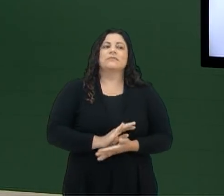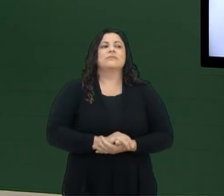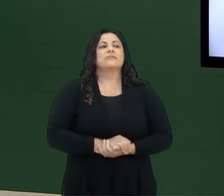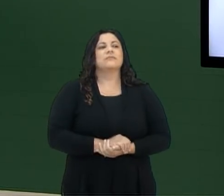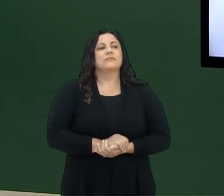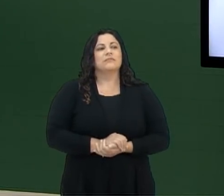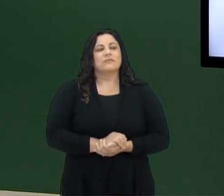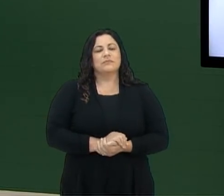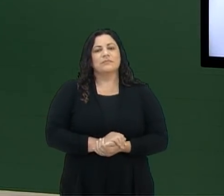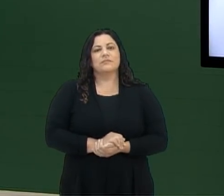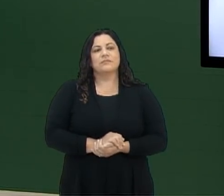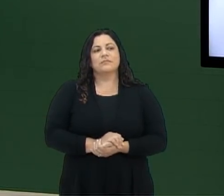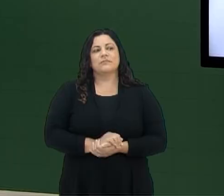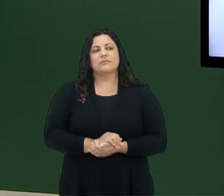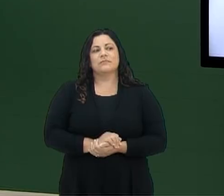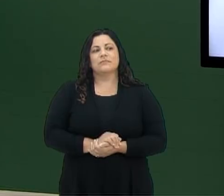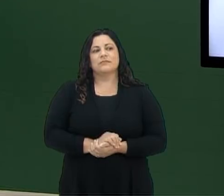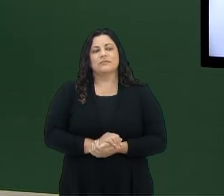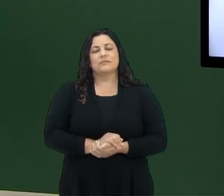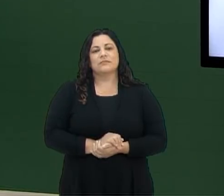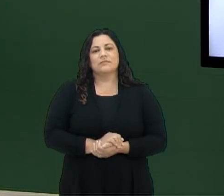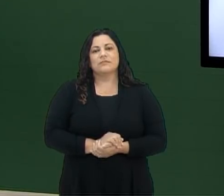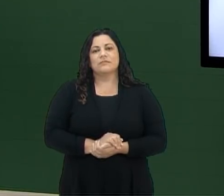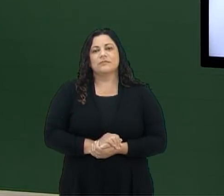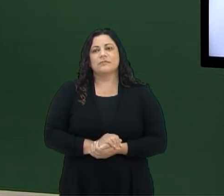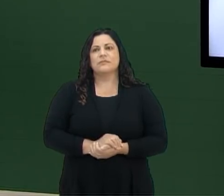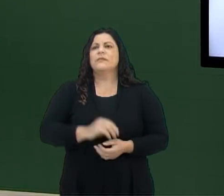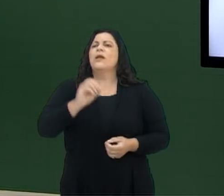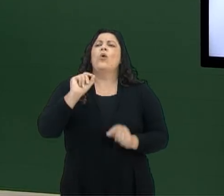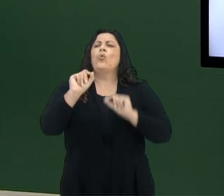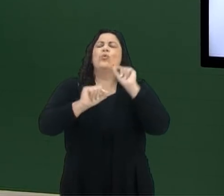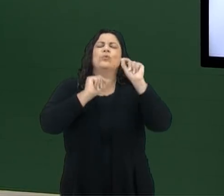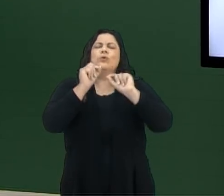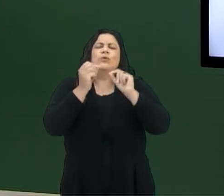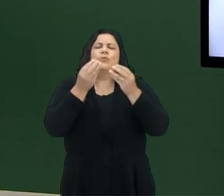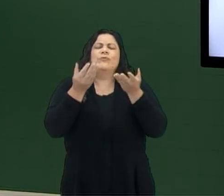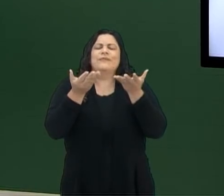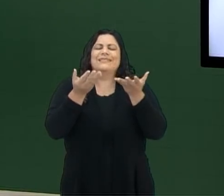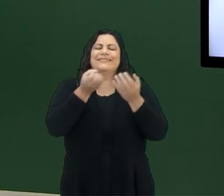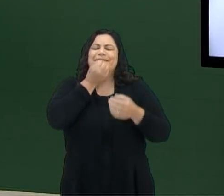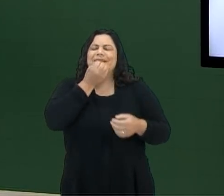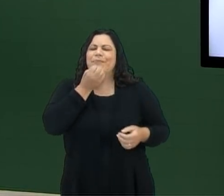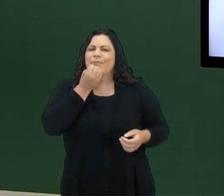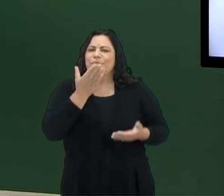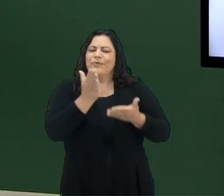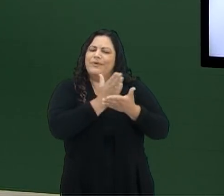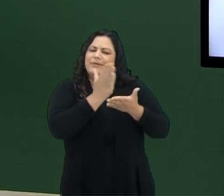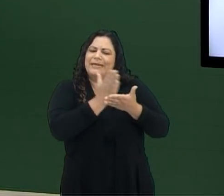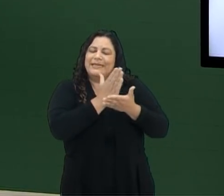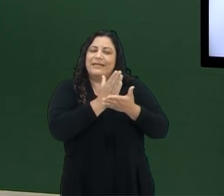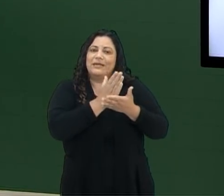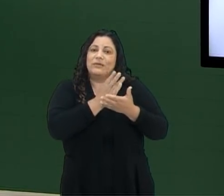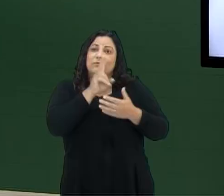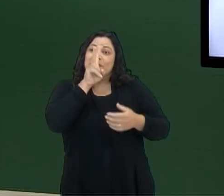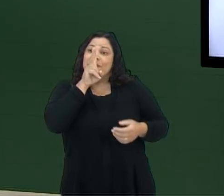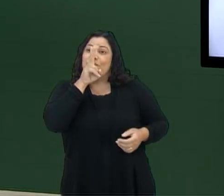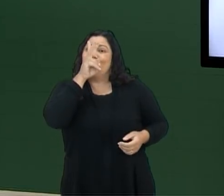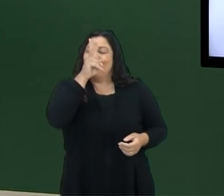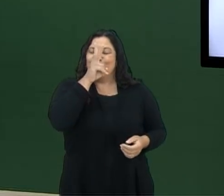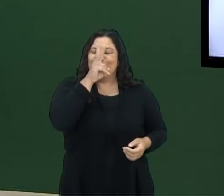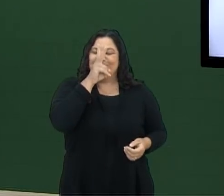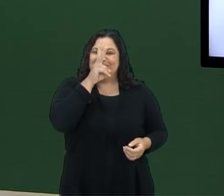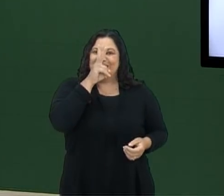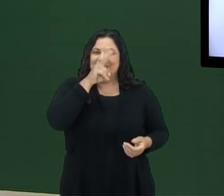O segredo para a circunferência ficar bem boa no caderno de vocês aí, é que vocês façam com bastante força a ponta